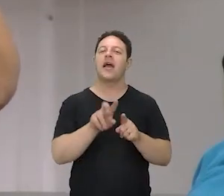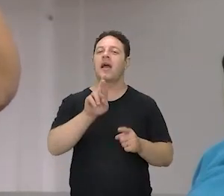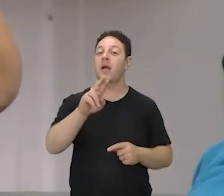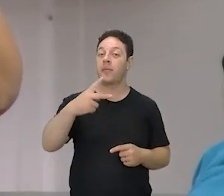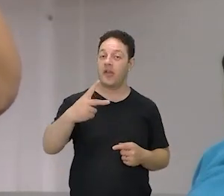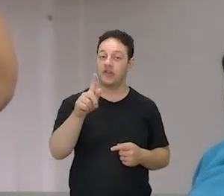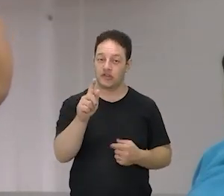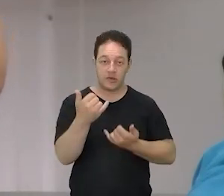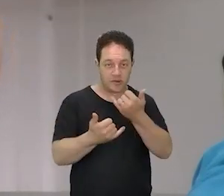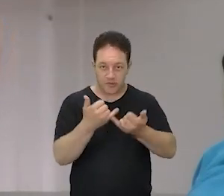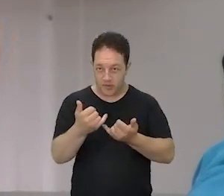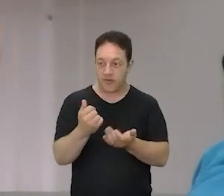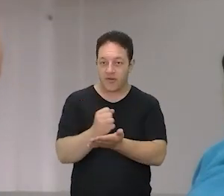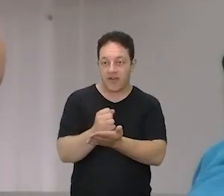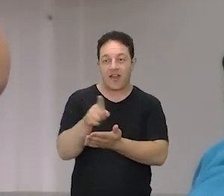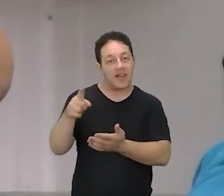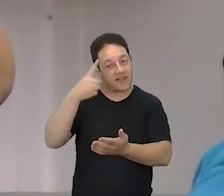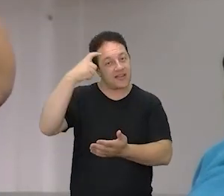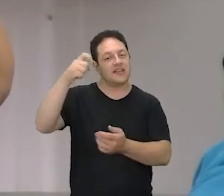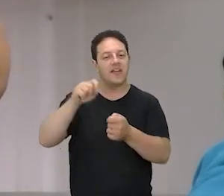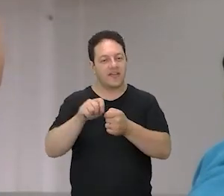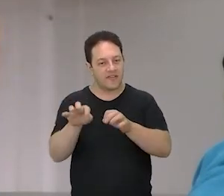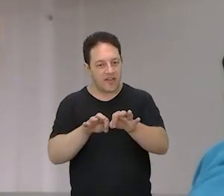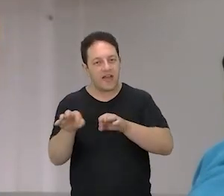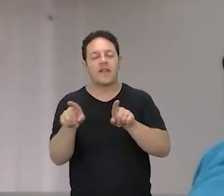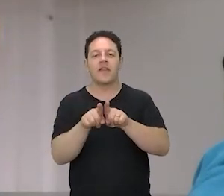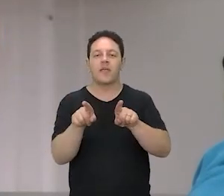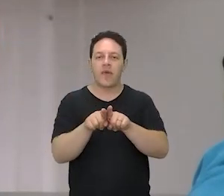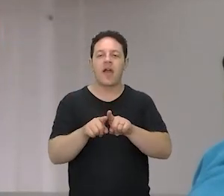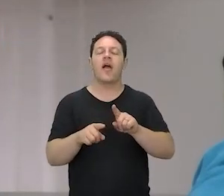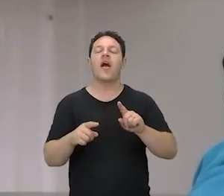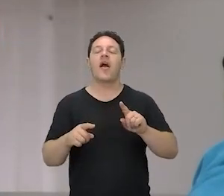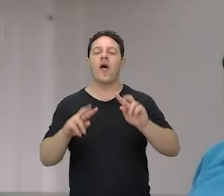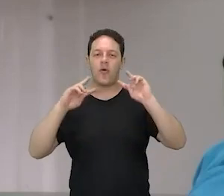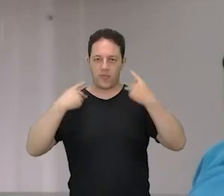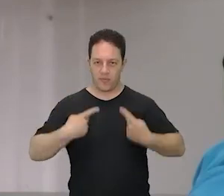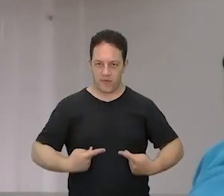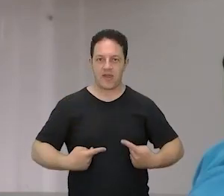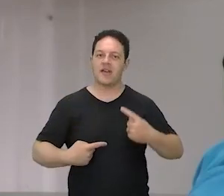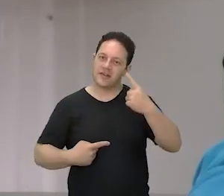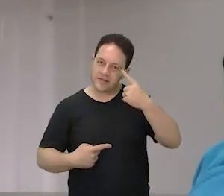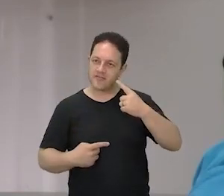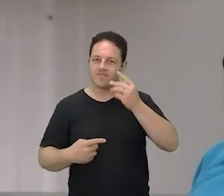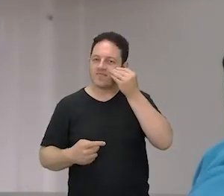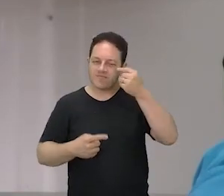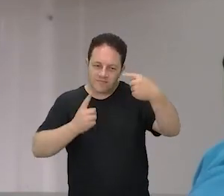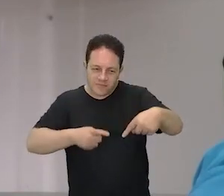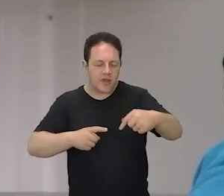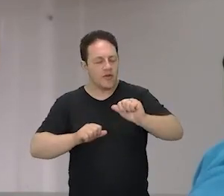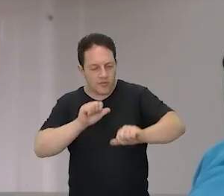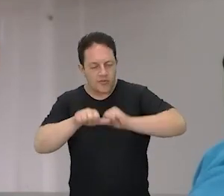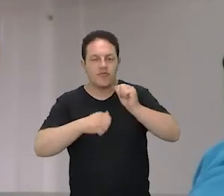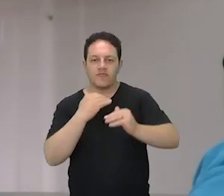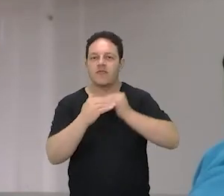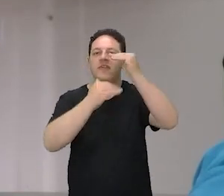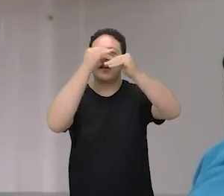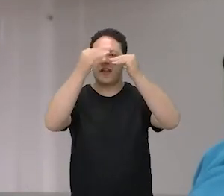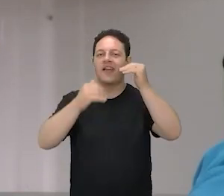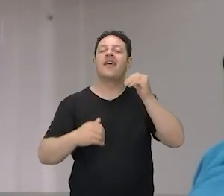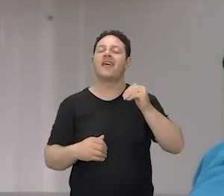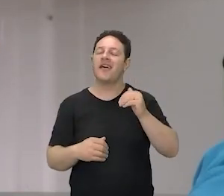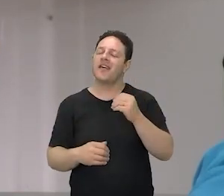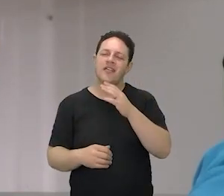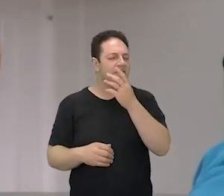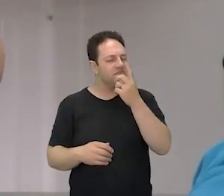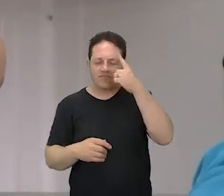eles estavam criando lá, no Superar Desafios de Humanas, que a professora Patrícia e Márcia. Então foram surgindo, assim,